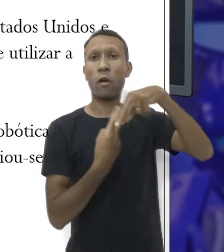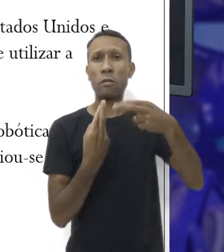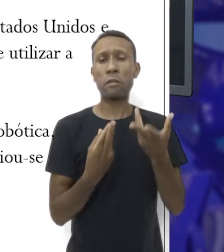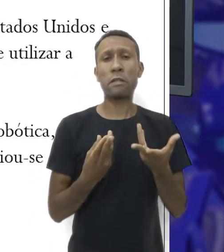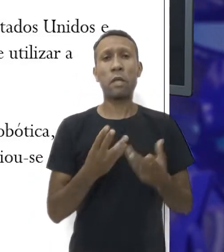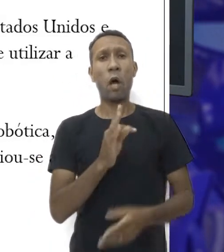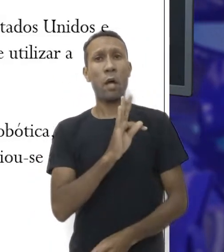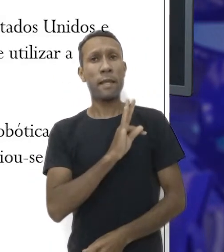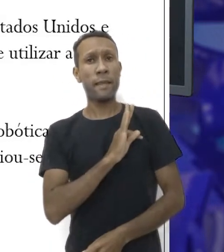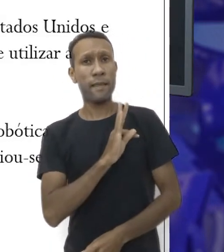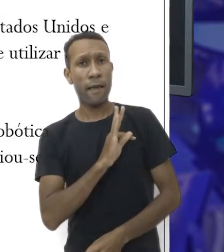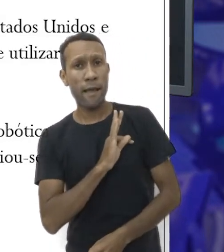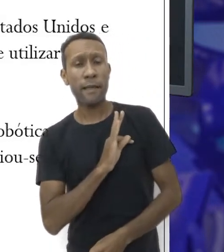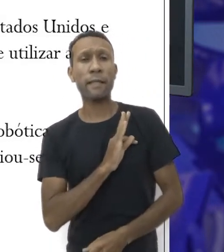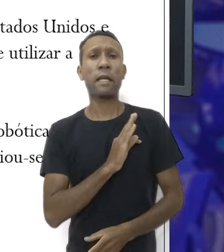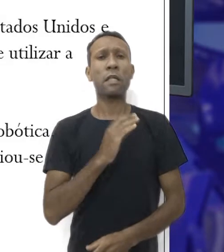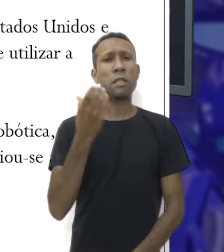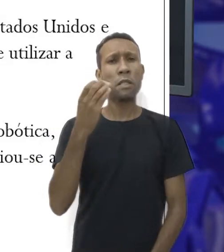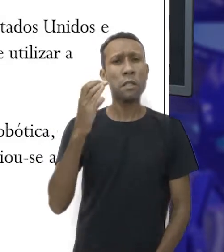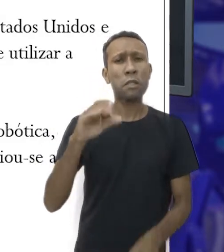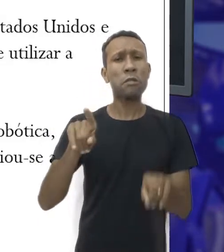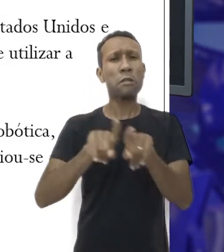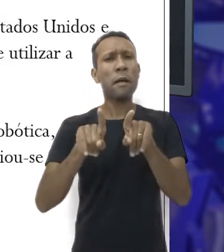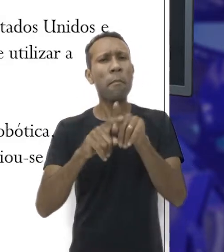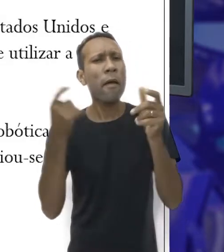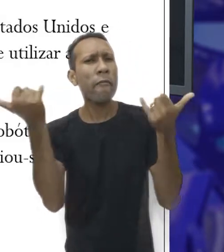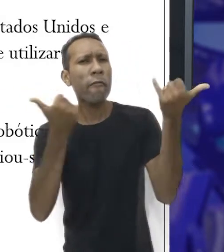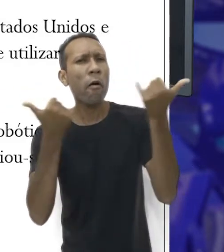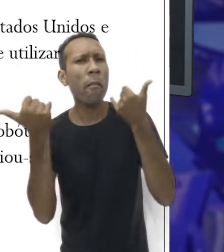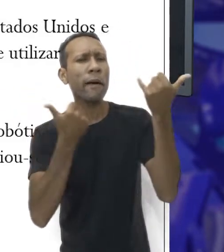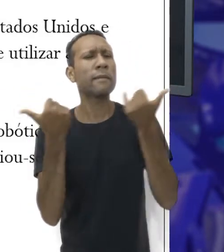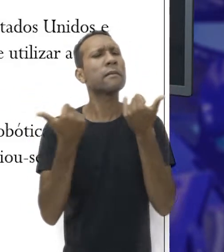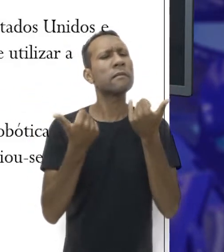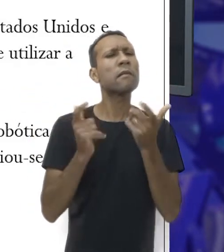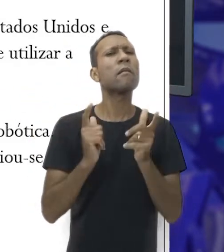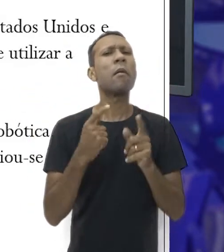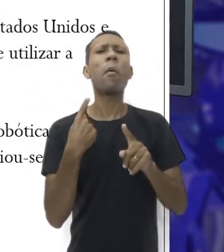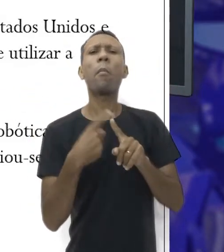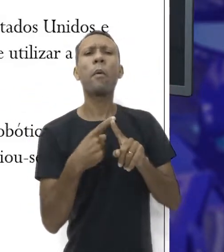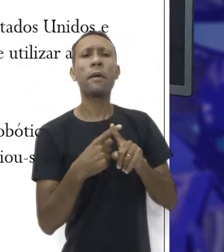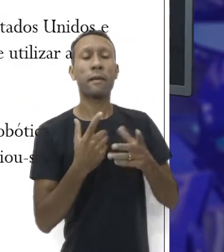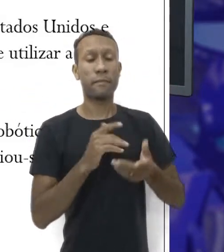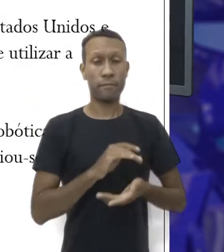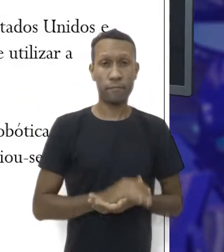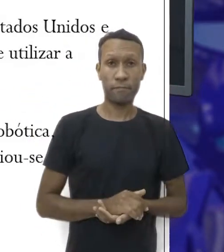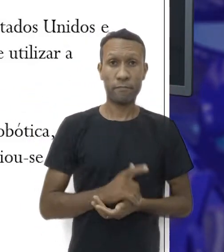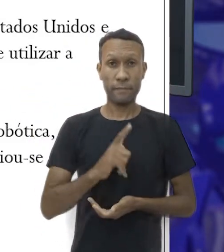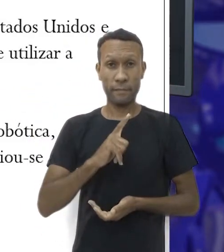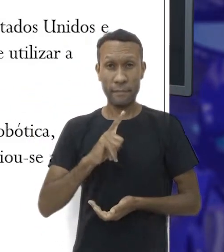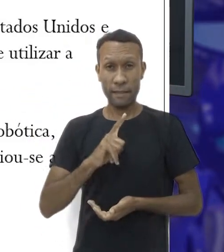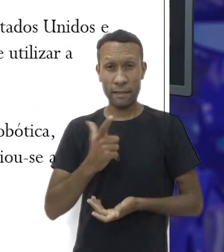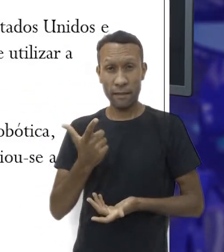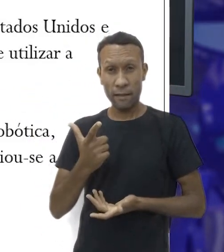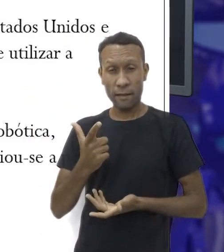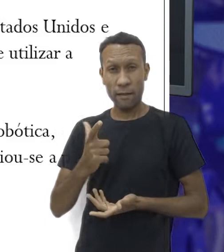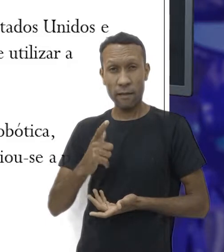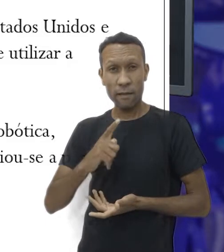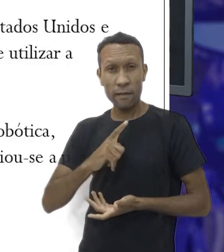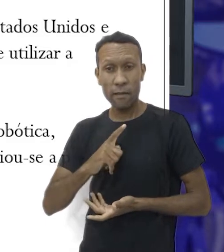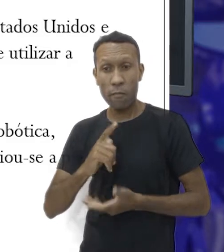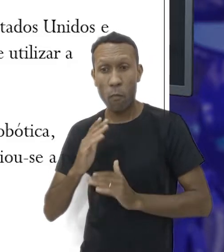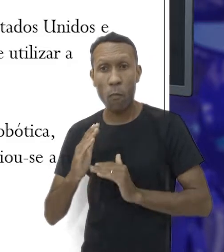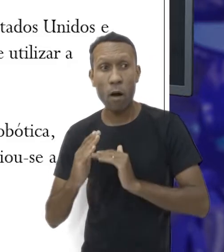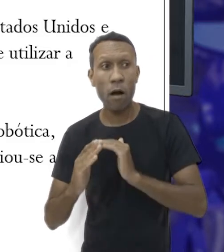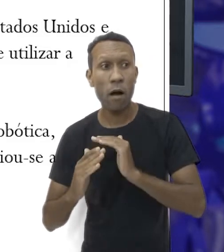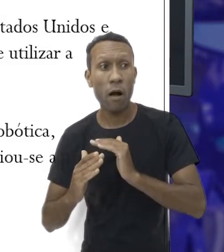Técnico-Científica Informacional. Por que Técnico-Científica Informacional? Bom, primeiro, houve um avanço